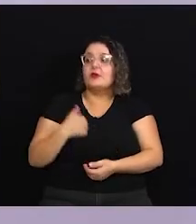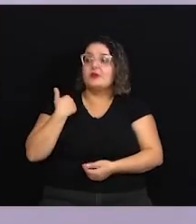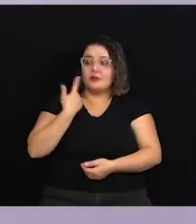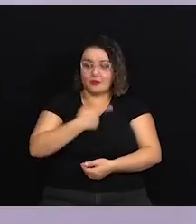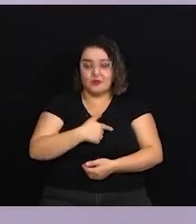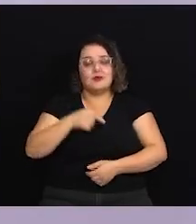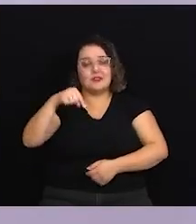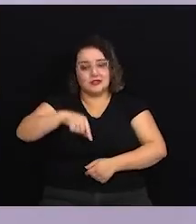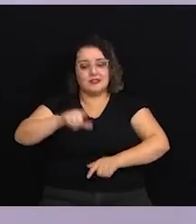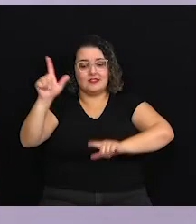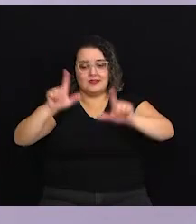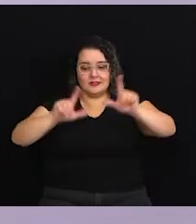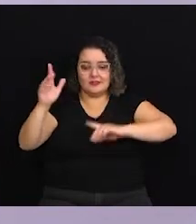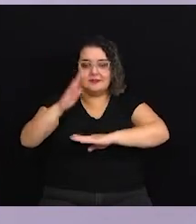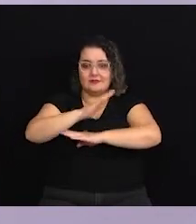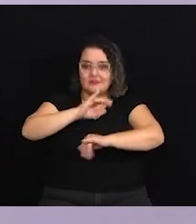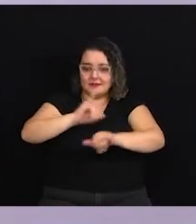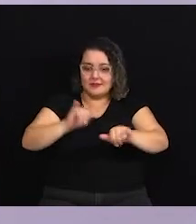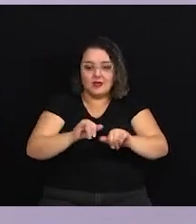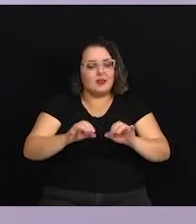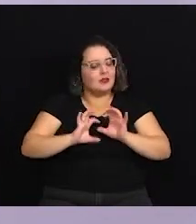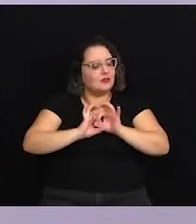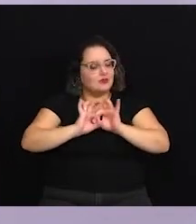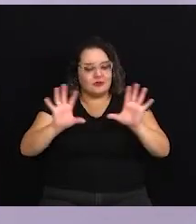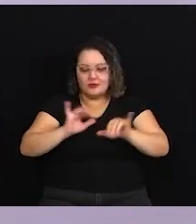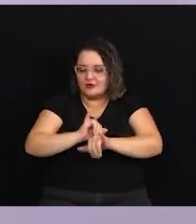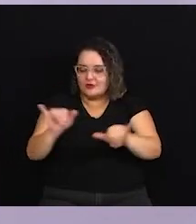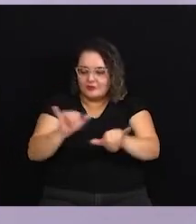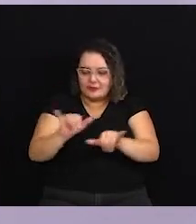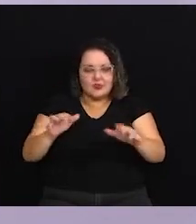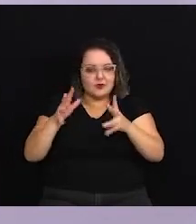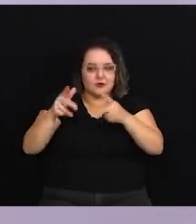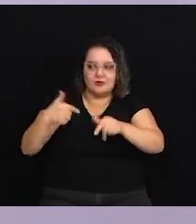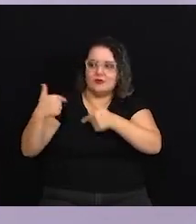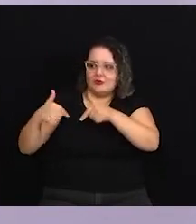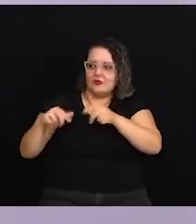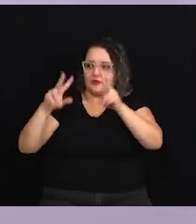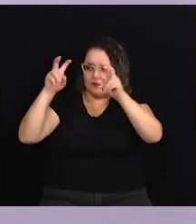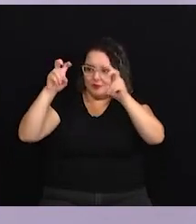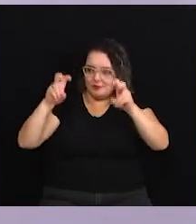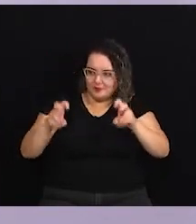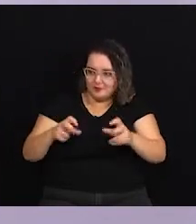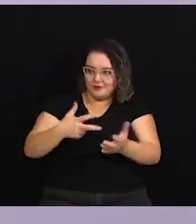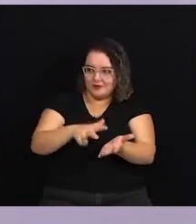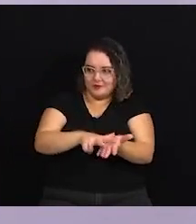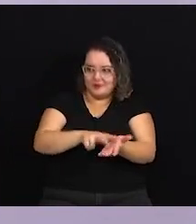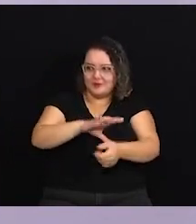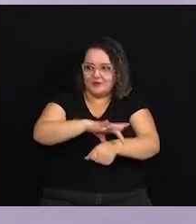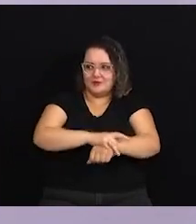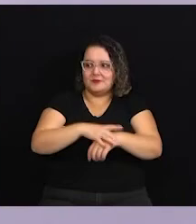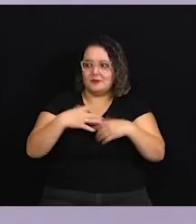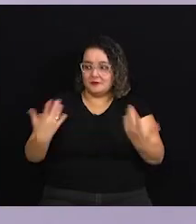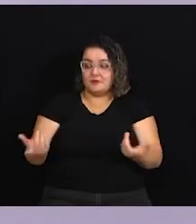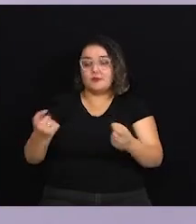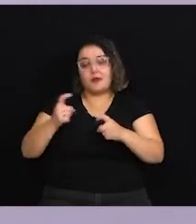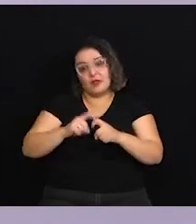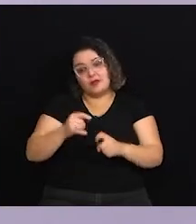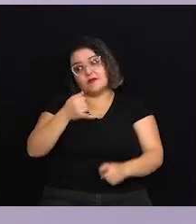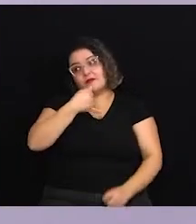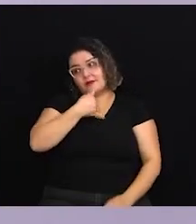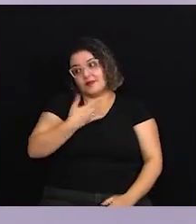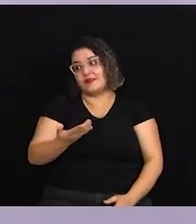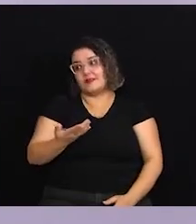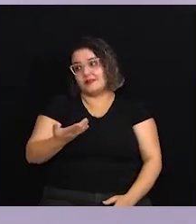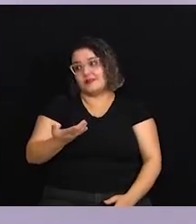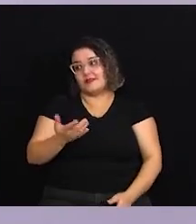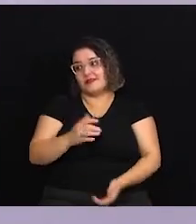foi frente da TV que agora estão se está divulgar todo seu trabalho e também sobre temas relacionados à epilepsia Doutor